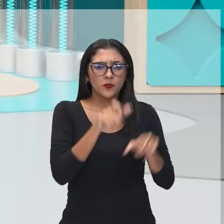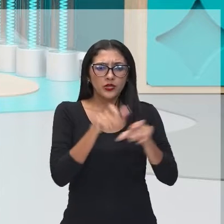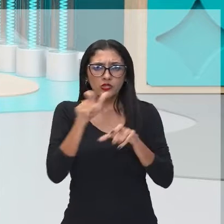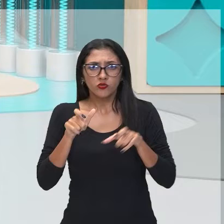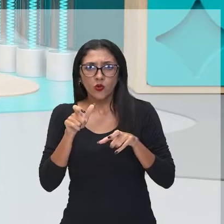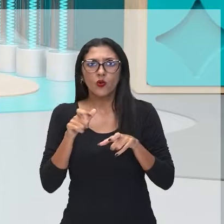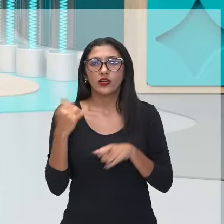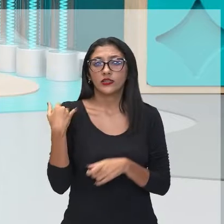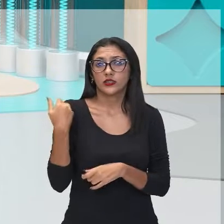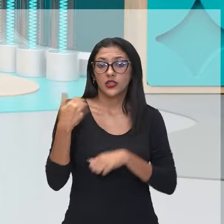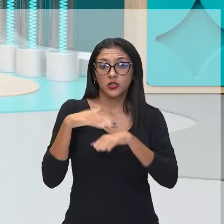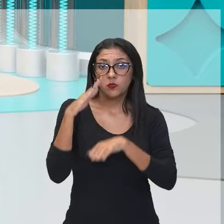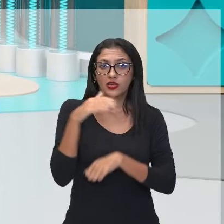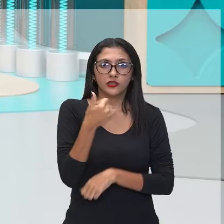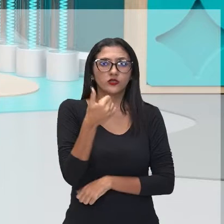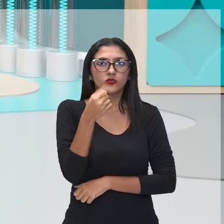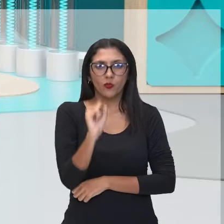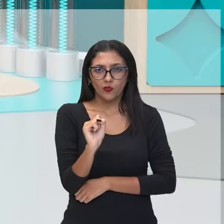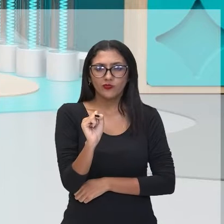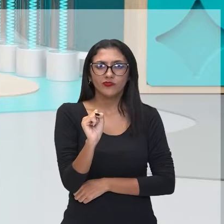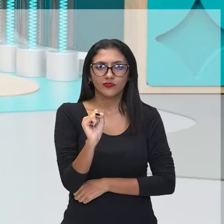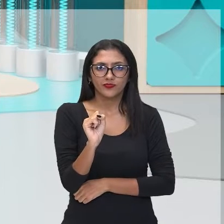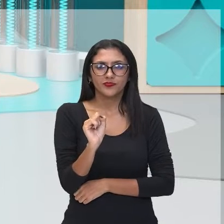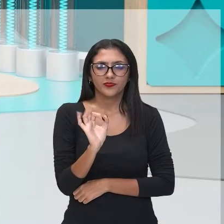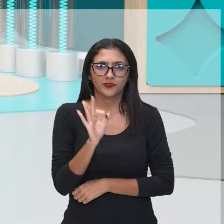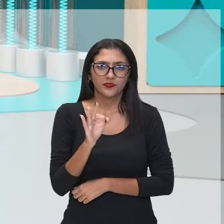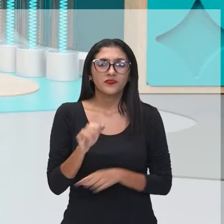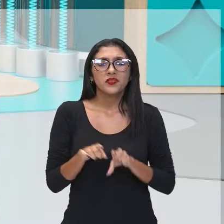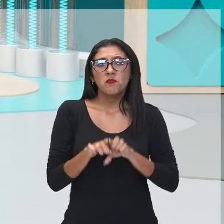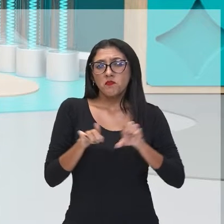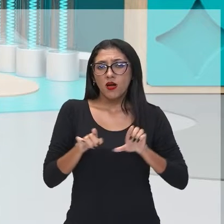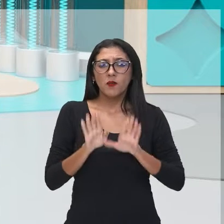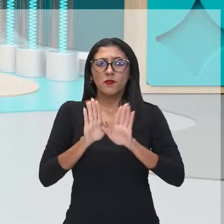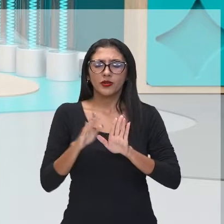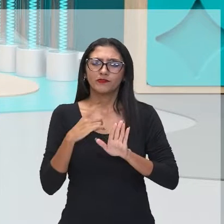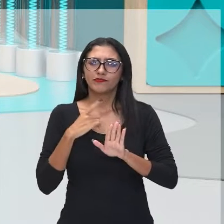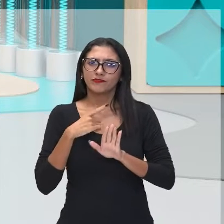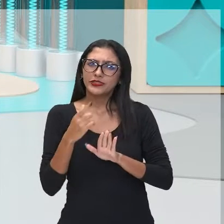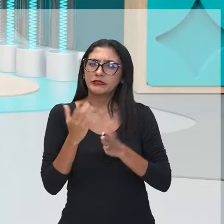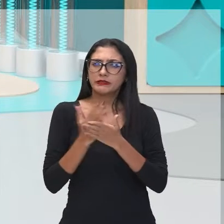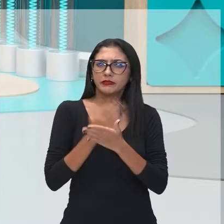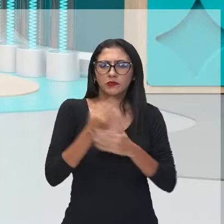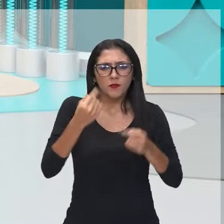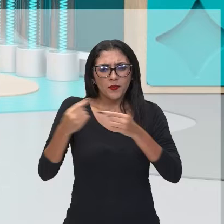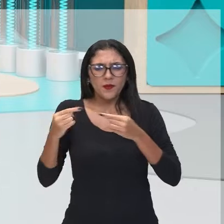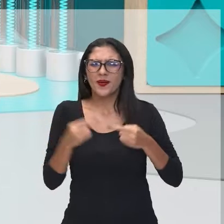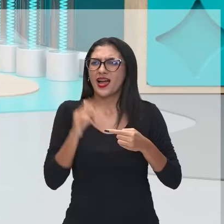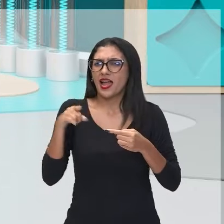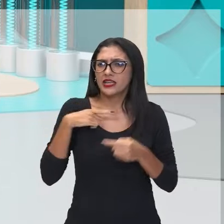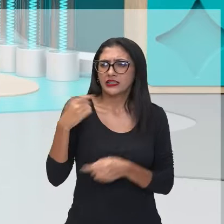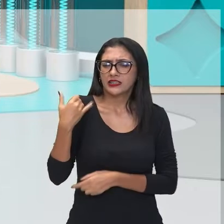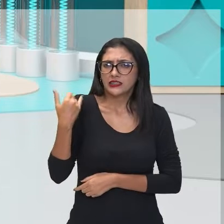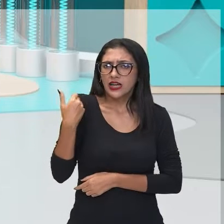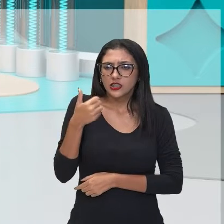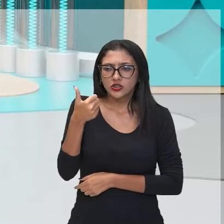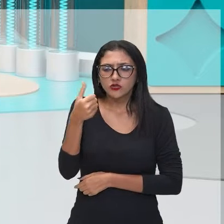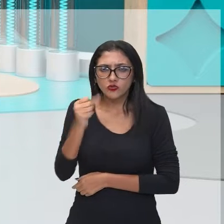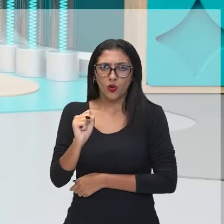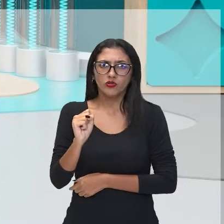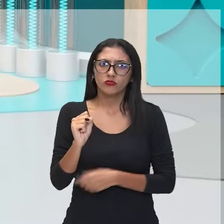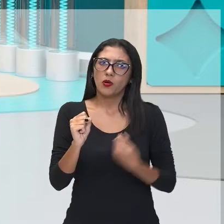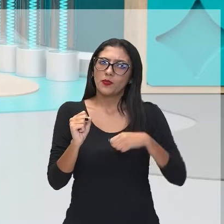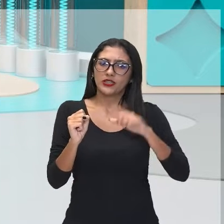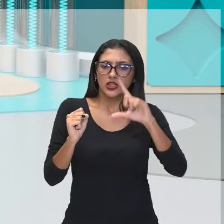partir de 18 anos, ok? Porém, existe uma certa discussão para que essa idade seja